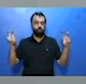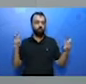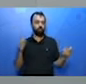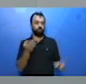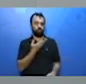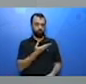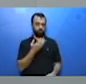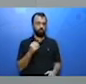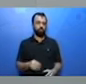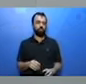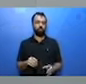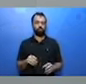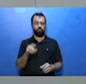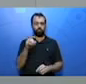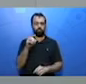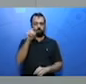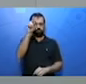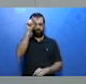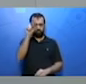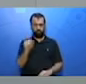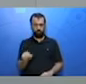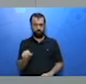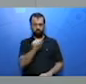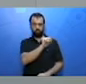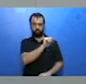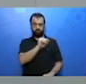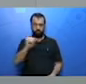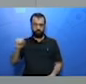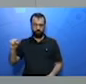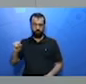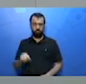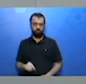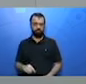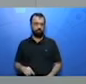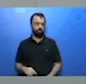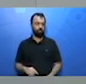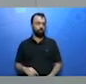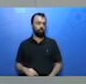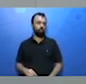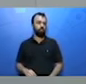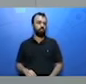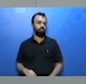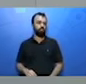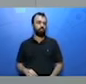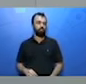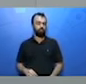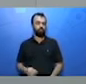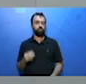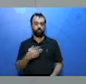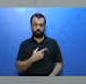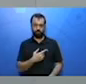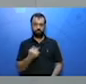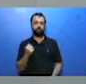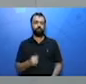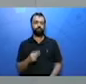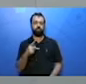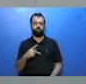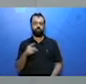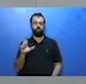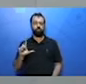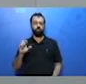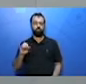plano cartesiano. Nós vamos relembrar, o plano cartesiano e vamos dar uma aprofundada.